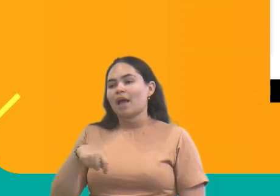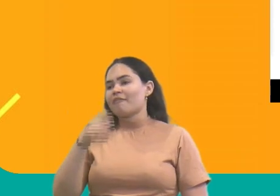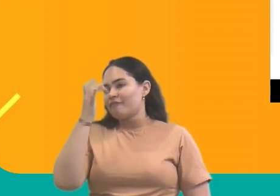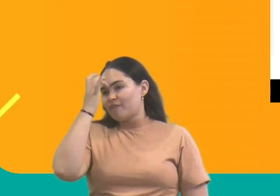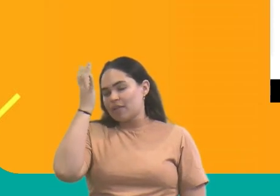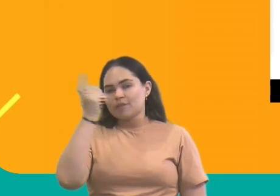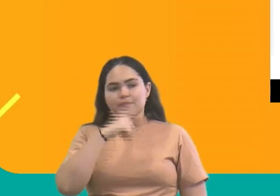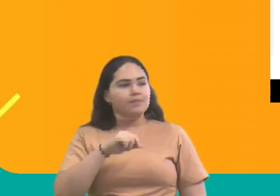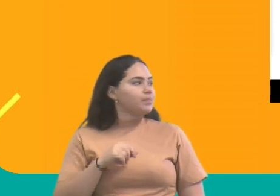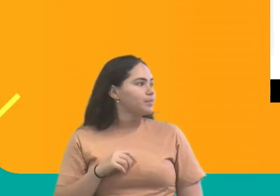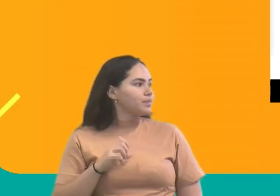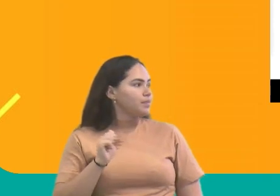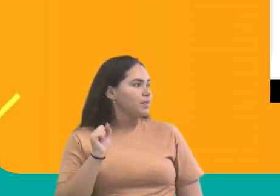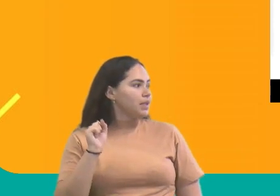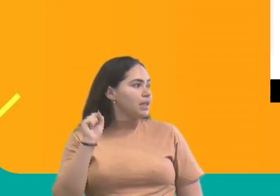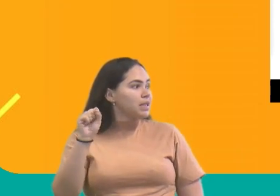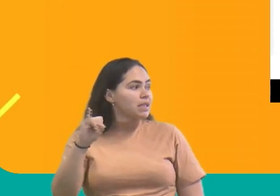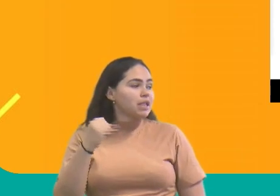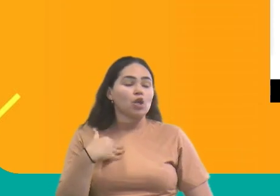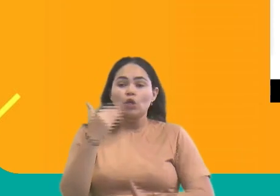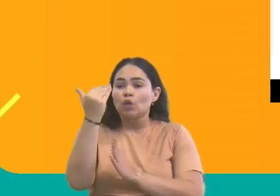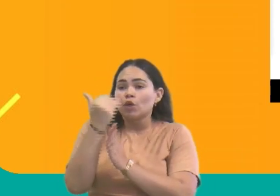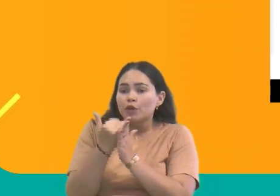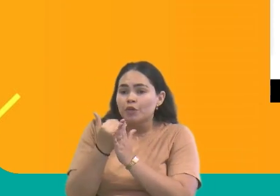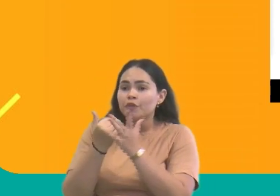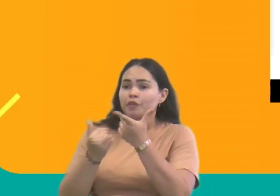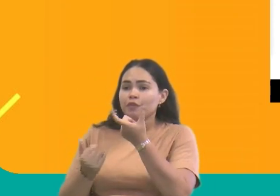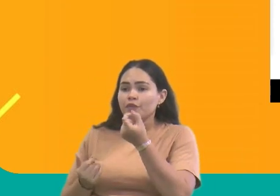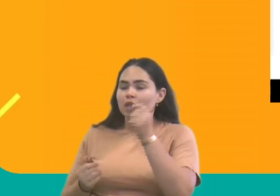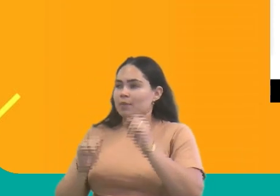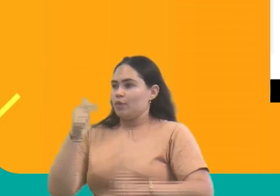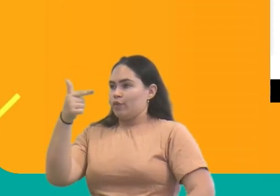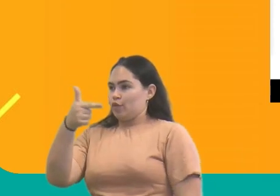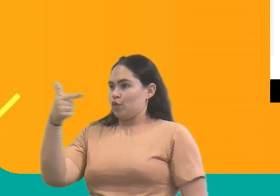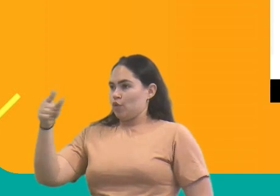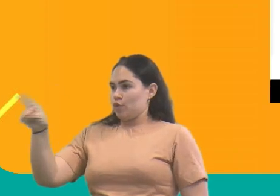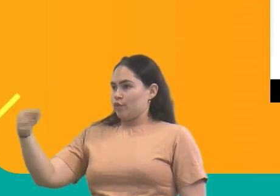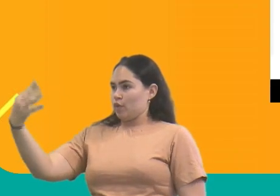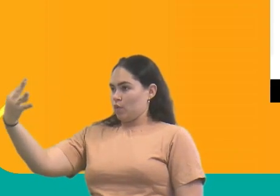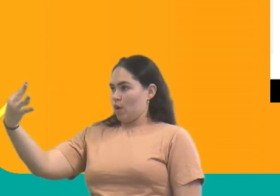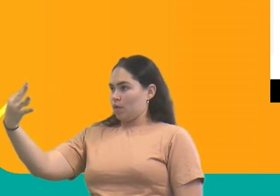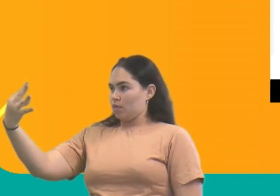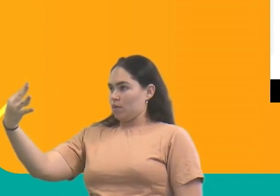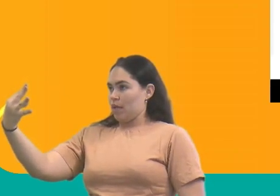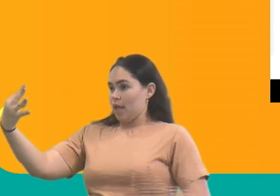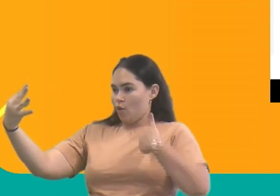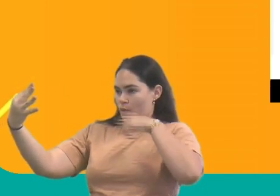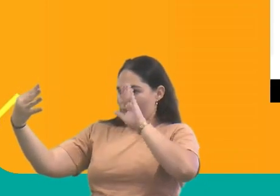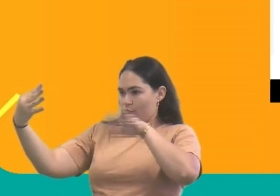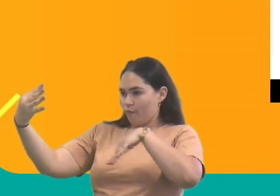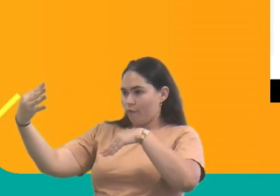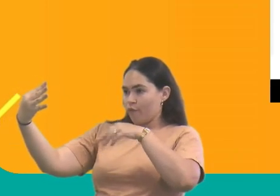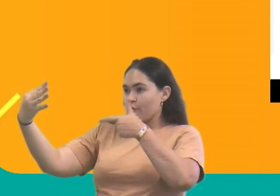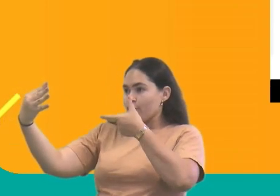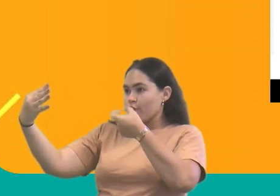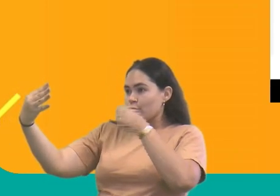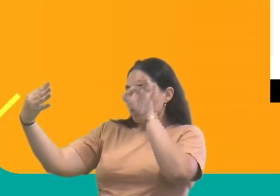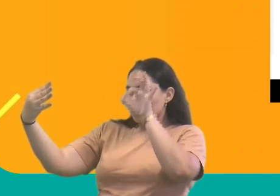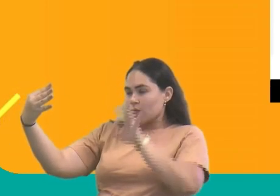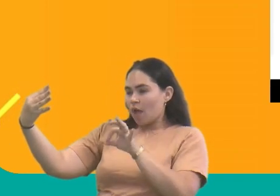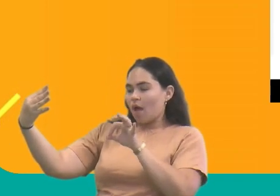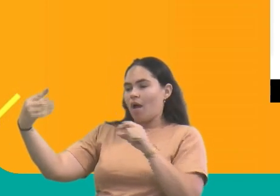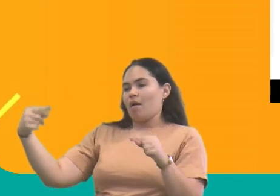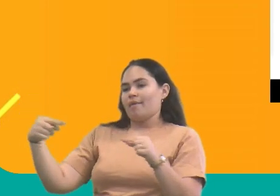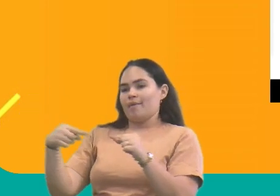senso. Se eu só vou tirar 20% de 22,4, não dá para ser 8. Então, quando a gente fecha aqui nossa